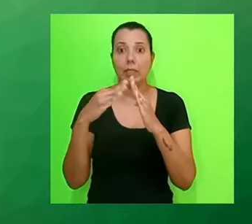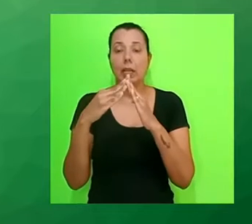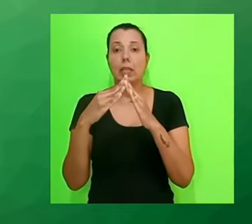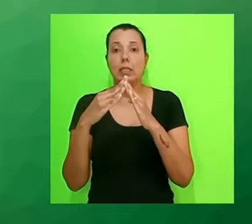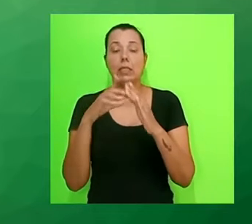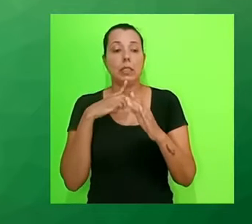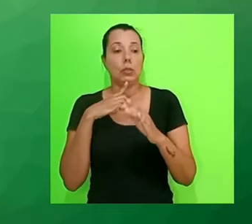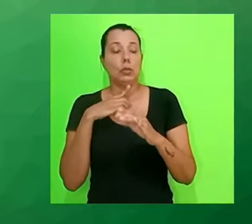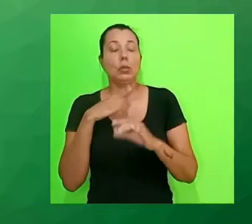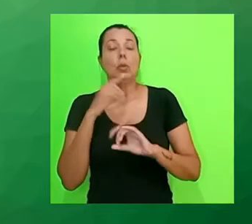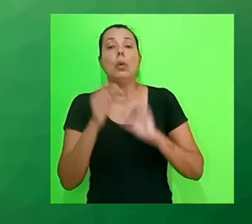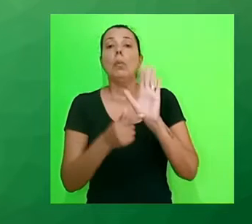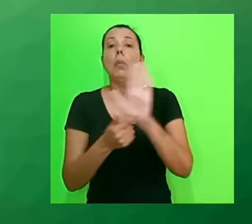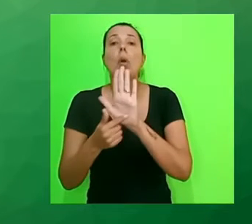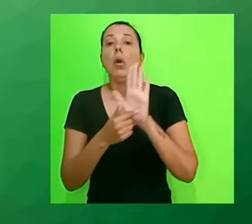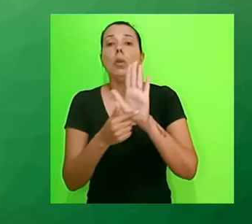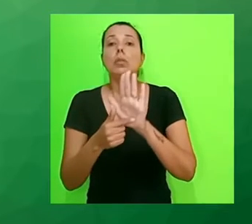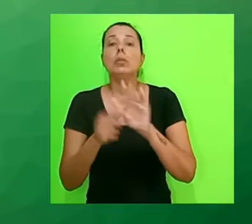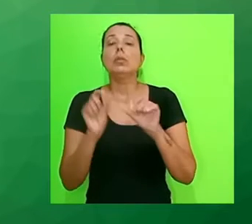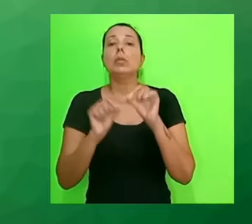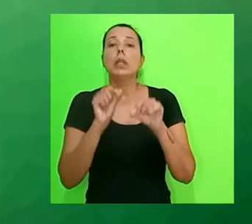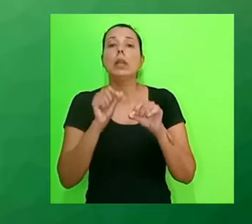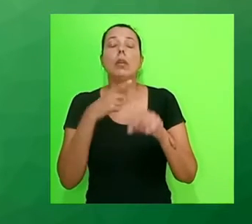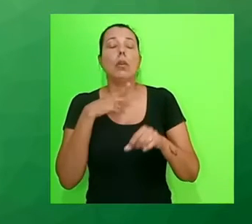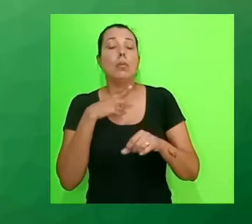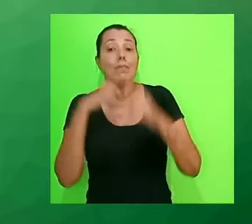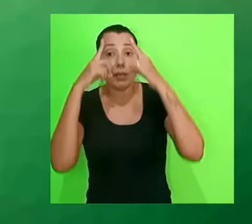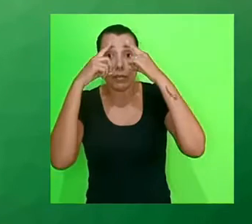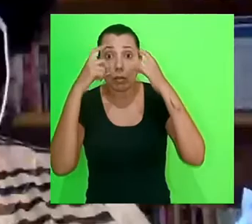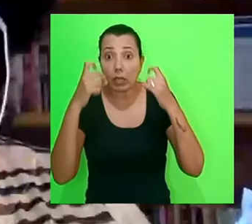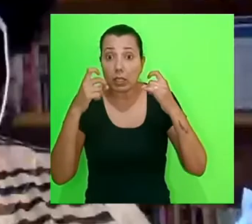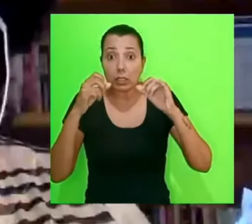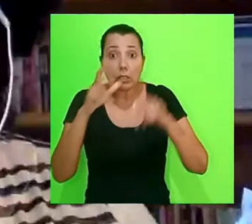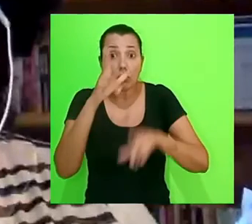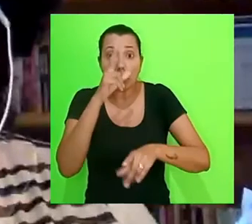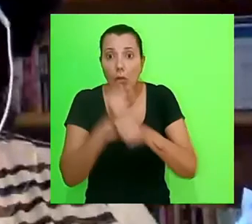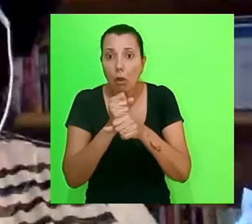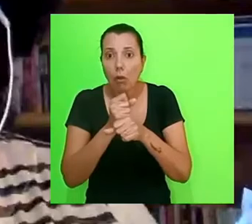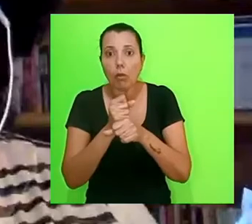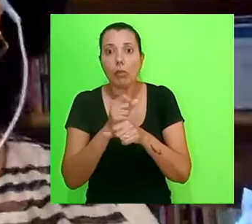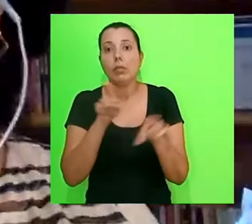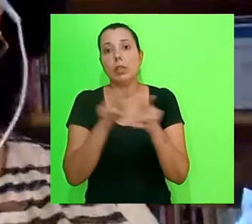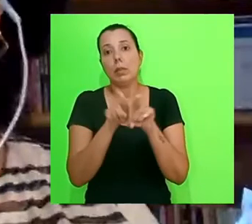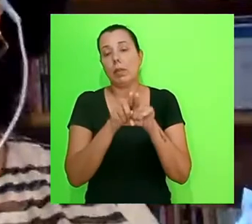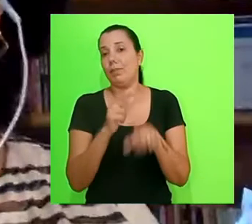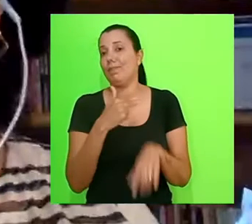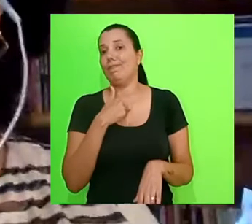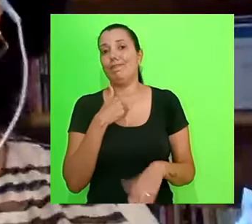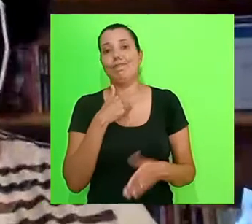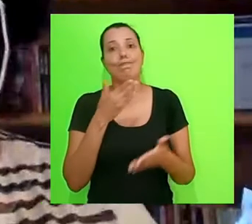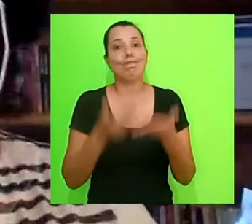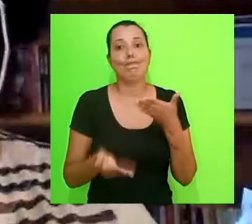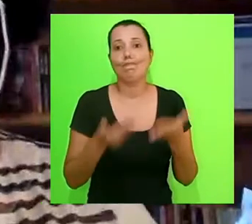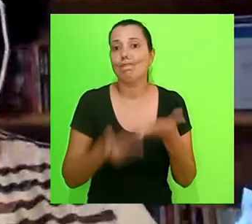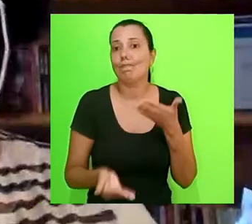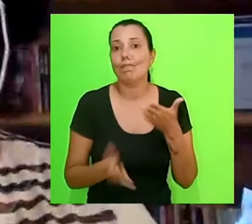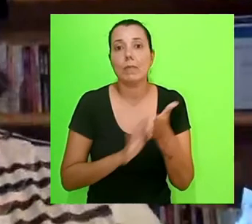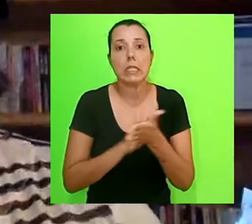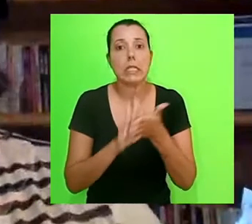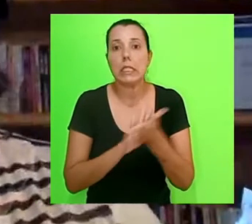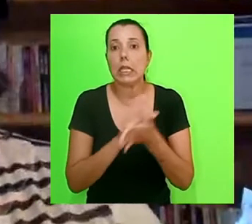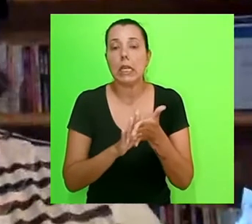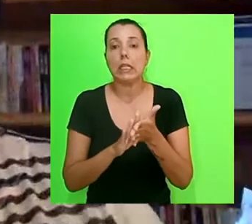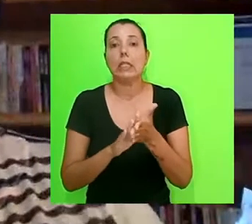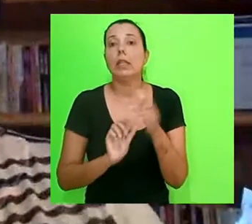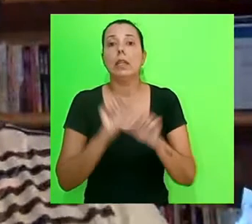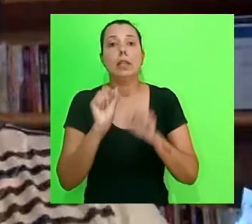beligerância contra as mulheres. Quando fala da questão das políticas públicas, também a gente examina isso,